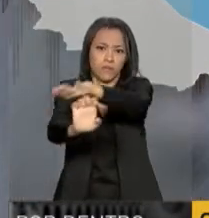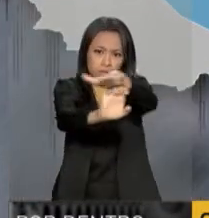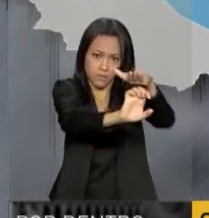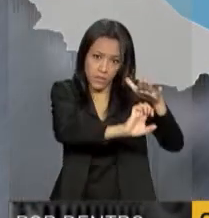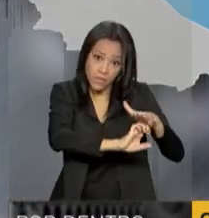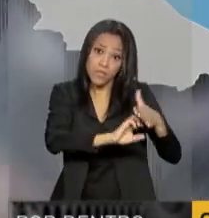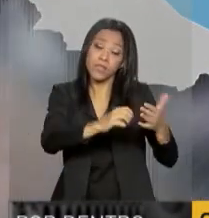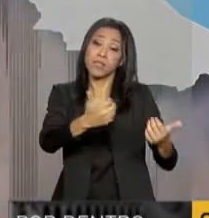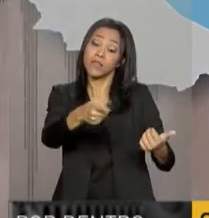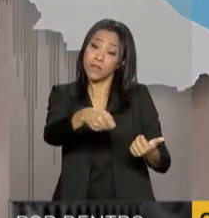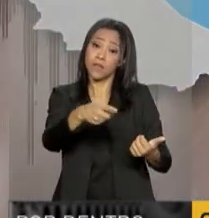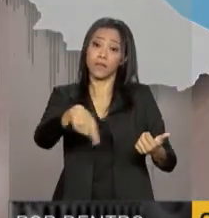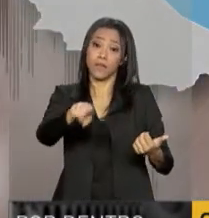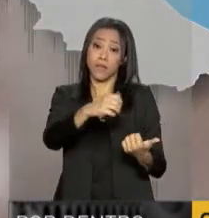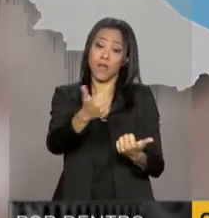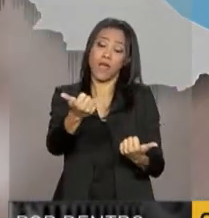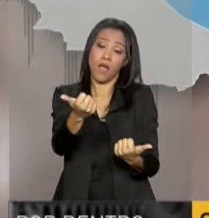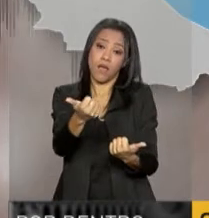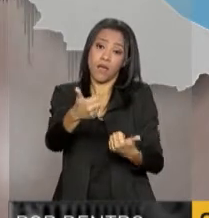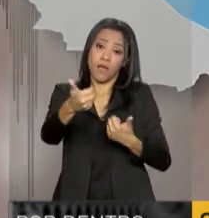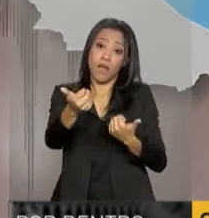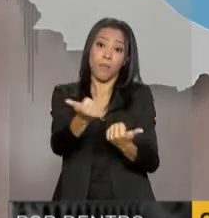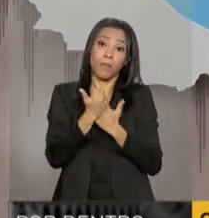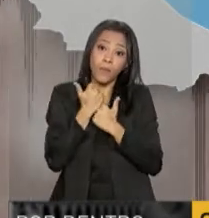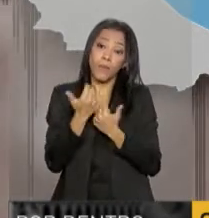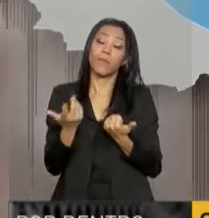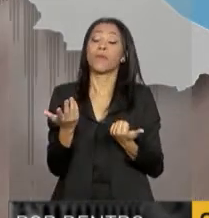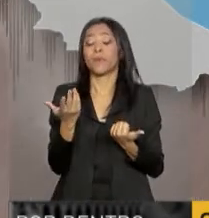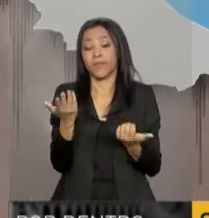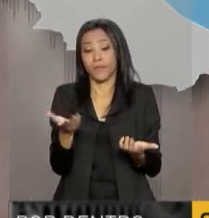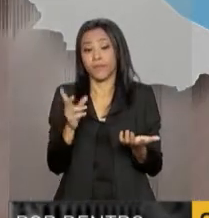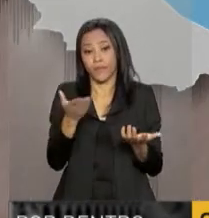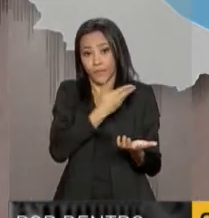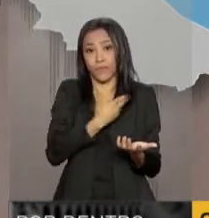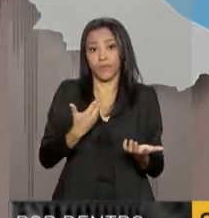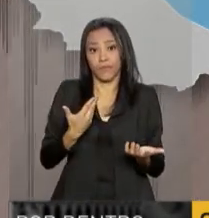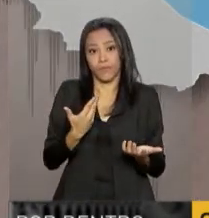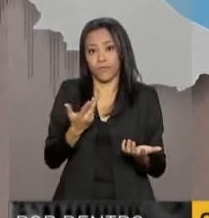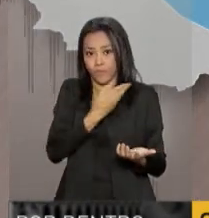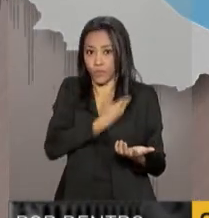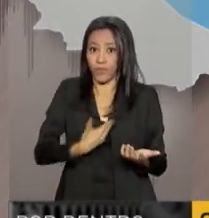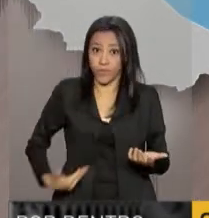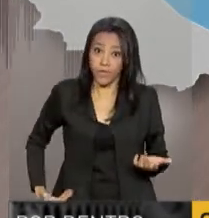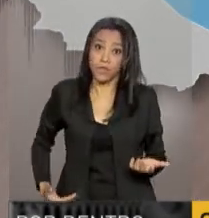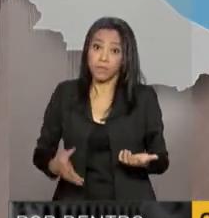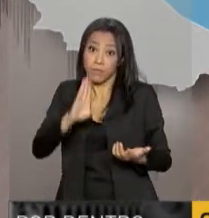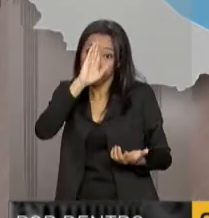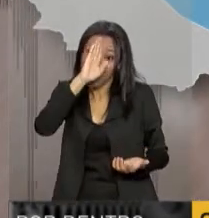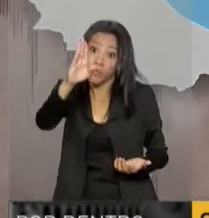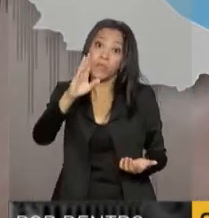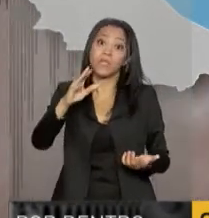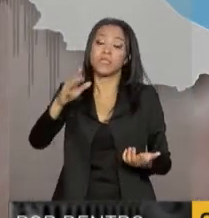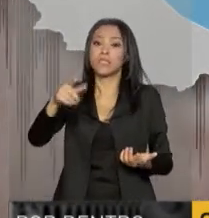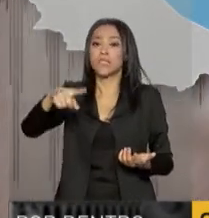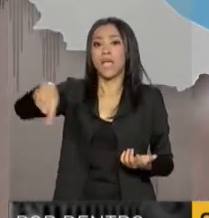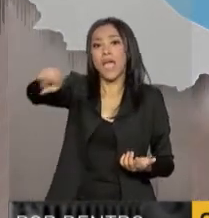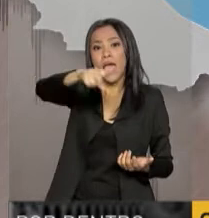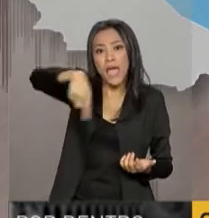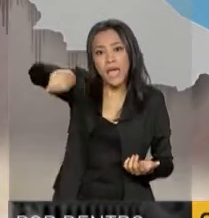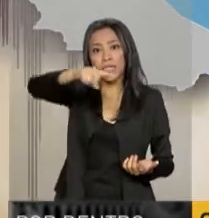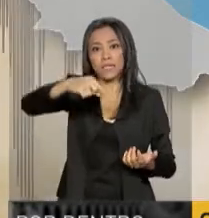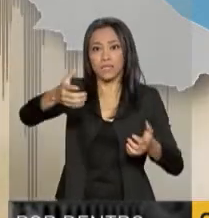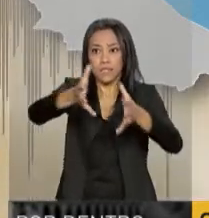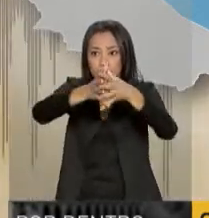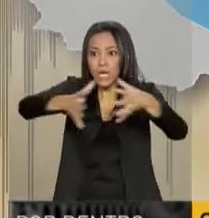o governo como principalmente as grandes empreiteiras do brasil elas estão praticamente paradas das grandes